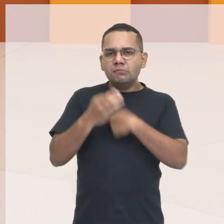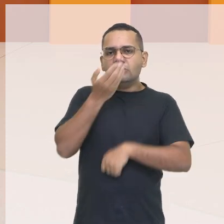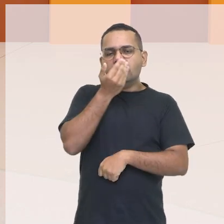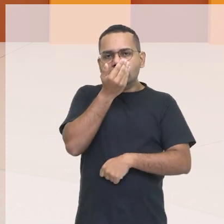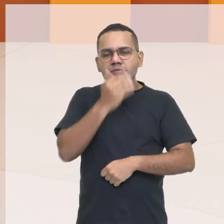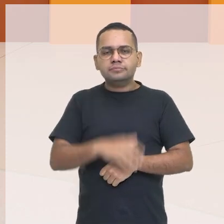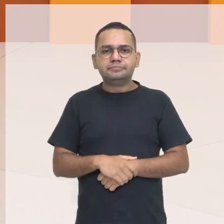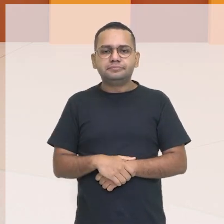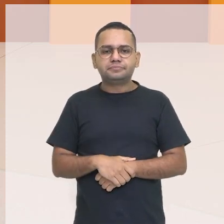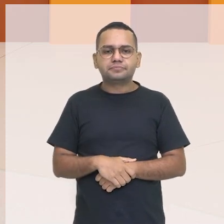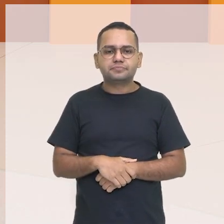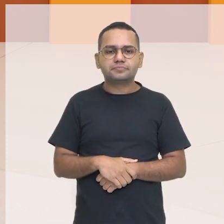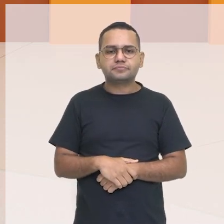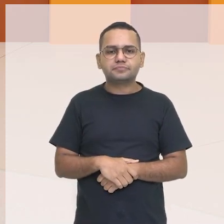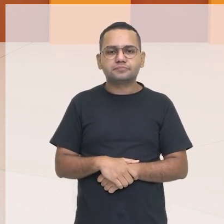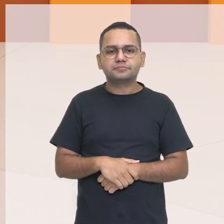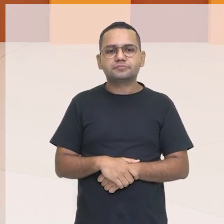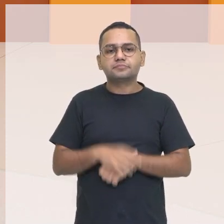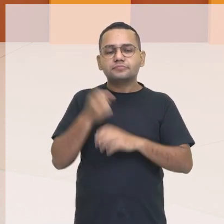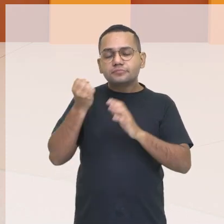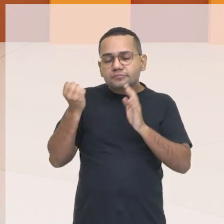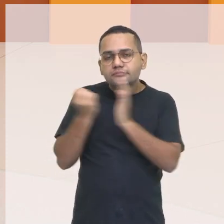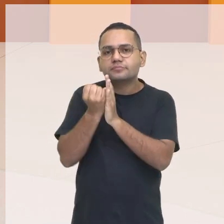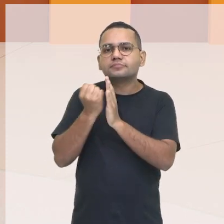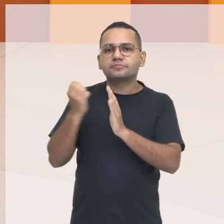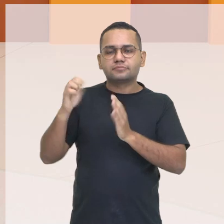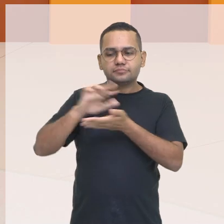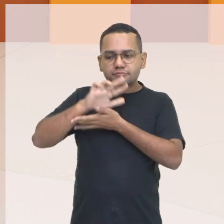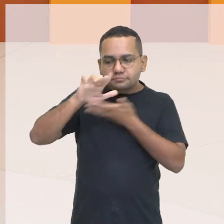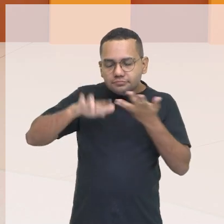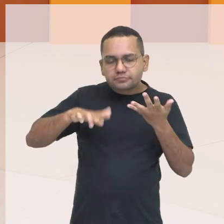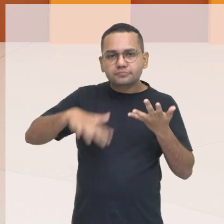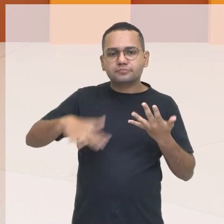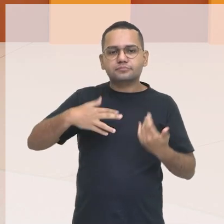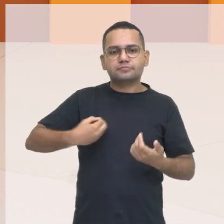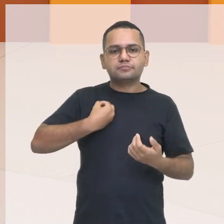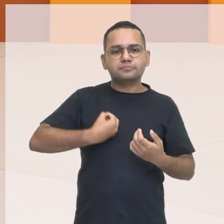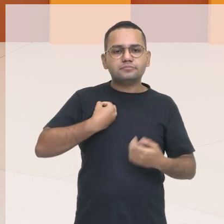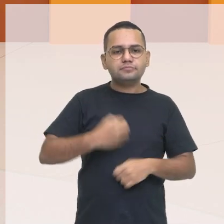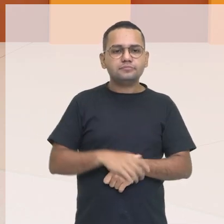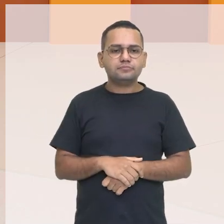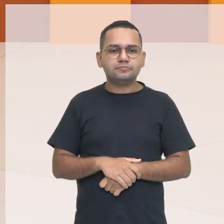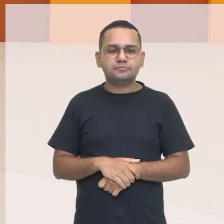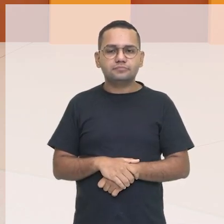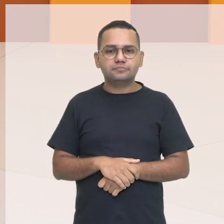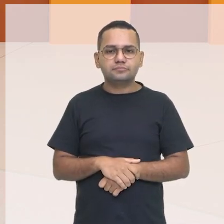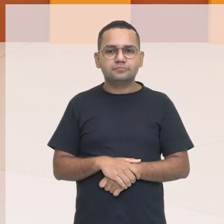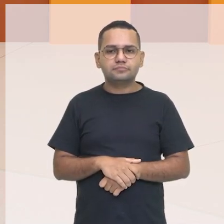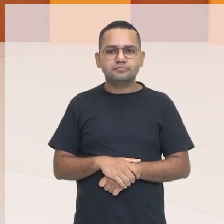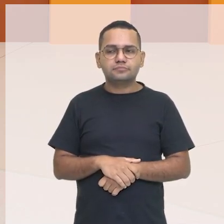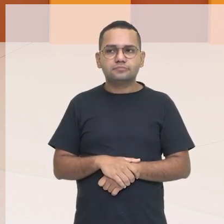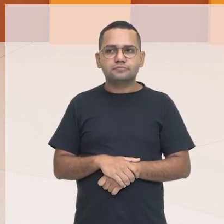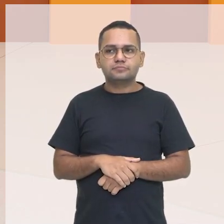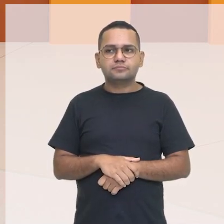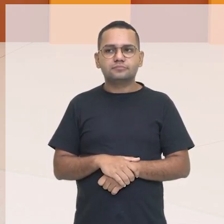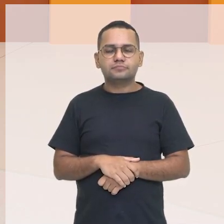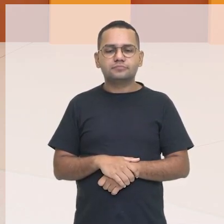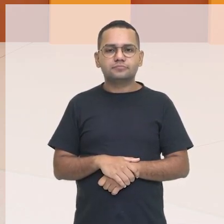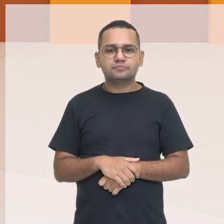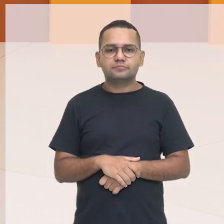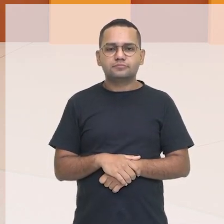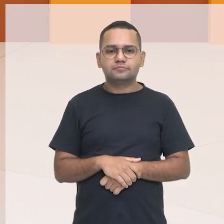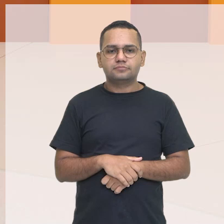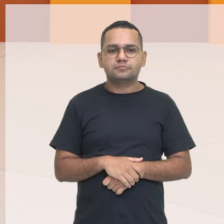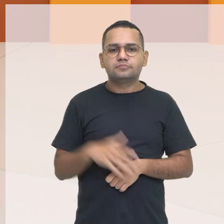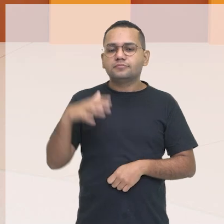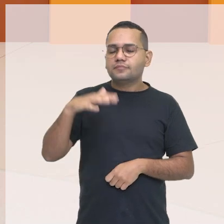o impacto da biodiversidade, a questão da propriedade intelectual, quem é o dono, né? Quem